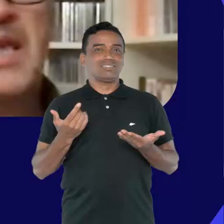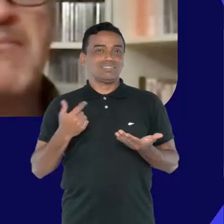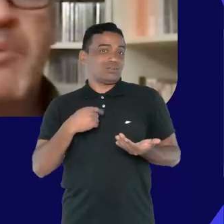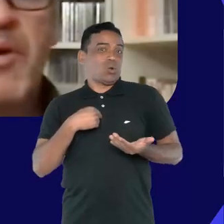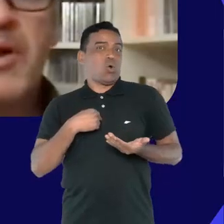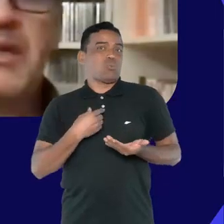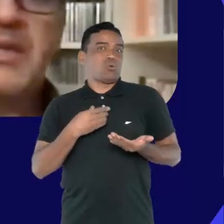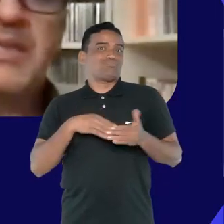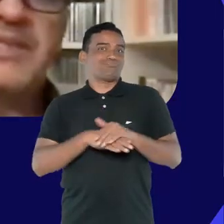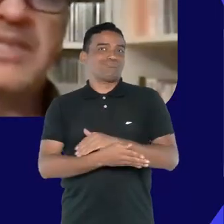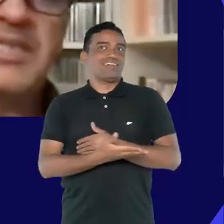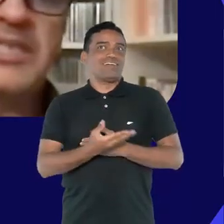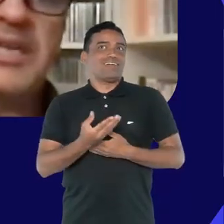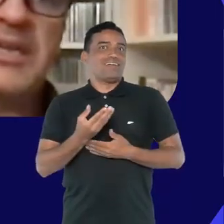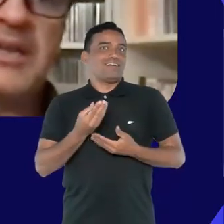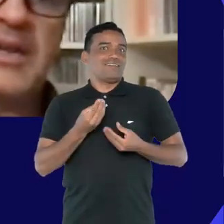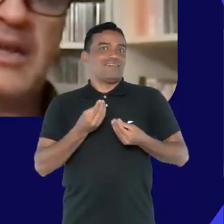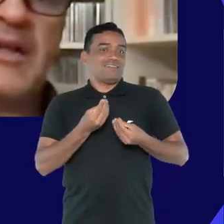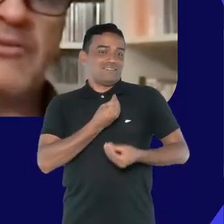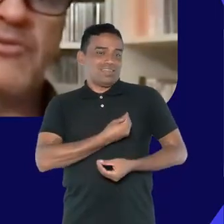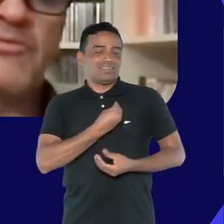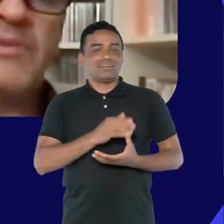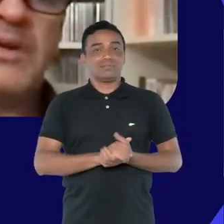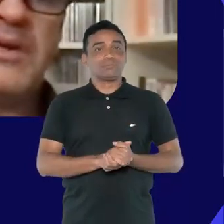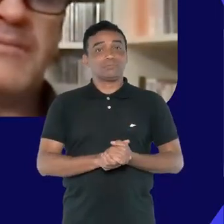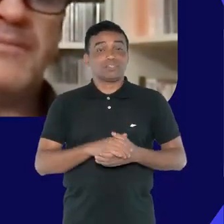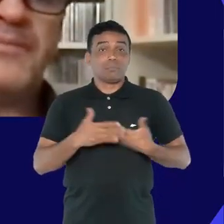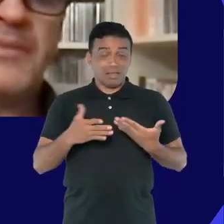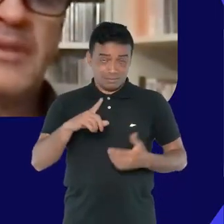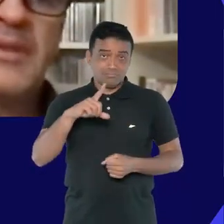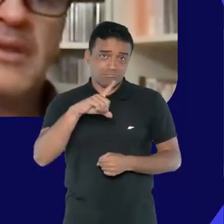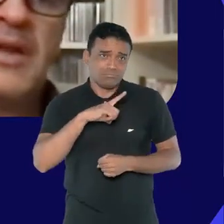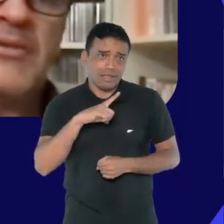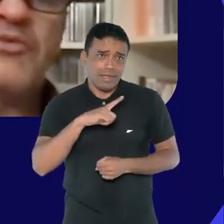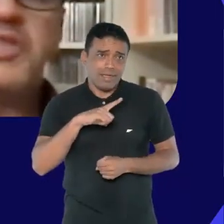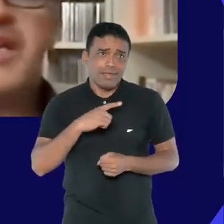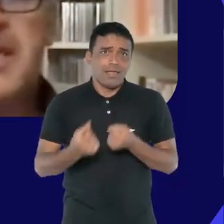verdade, embora exista algum